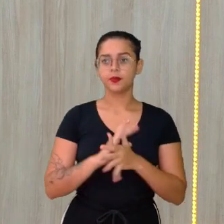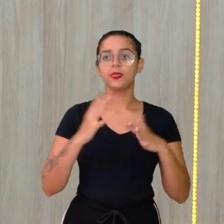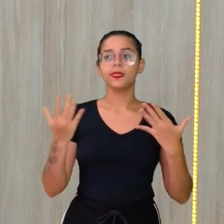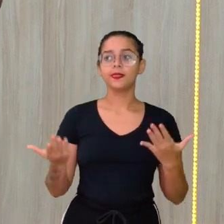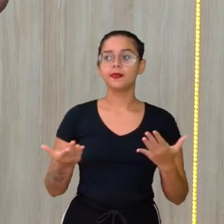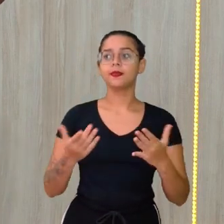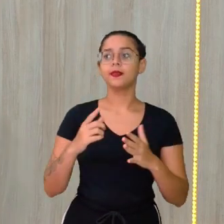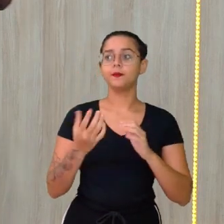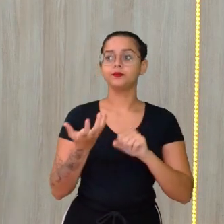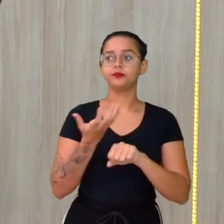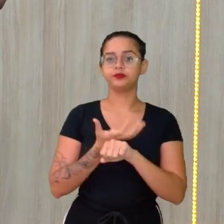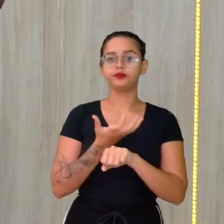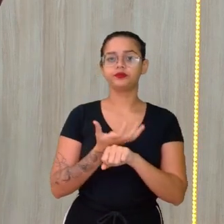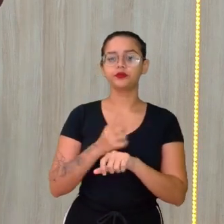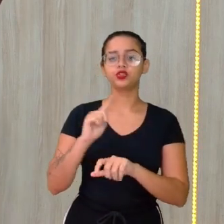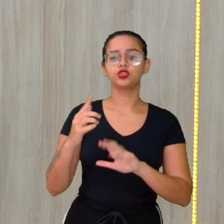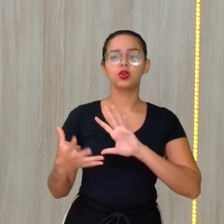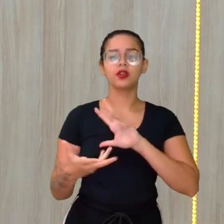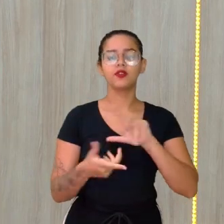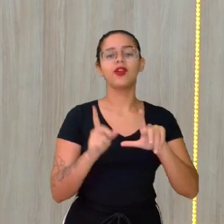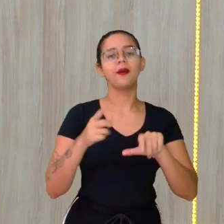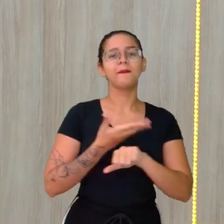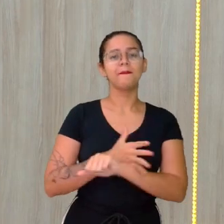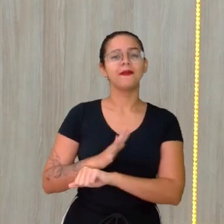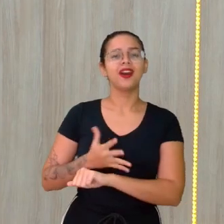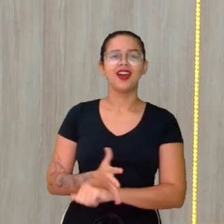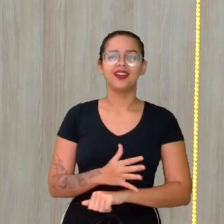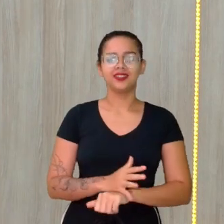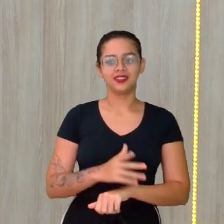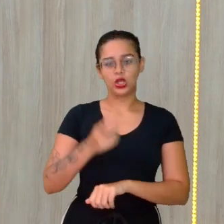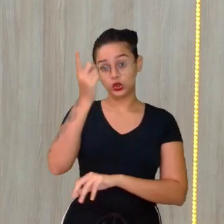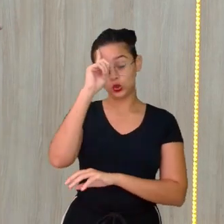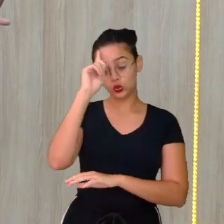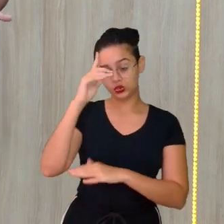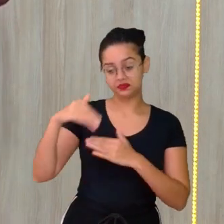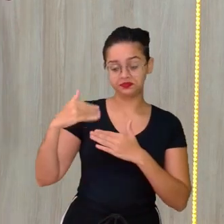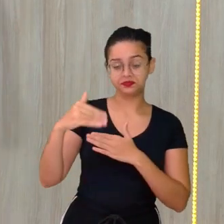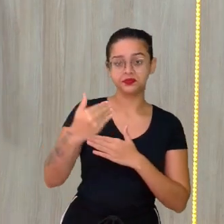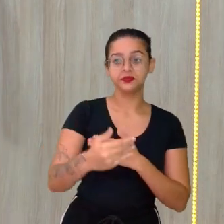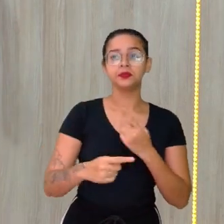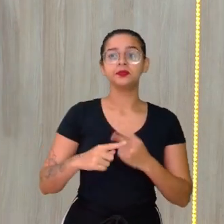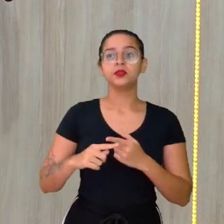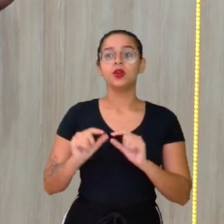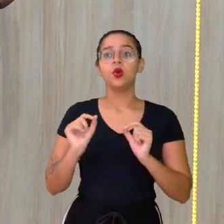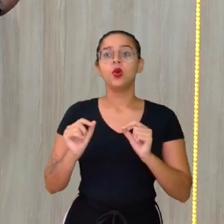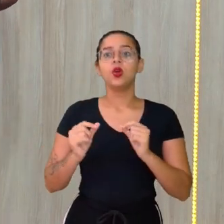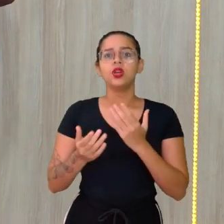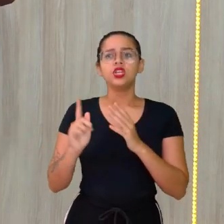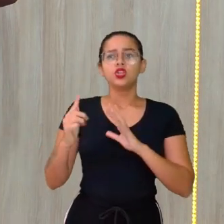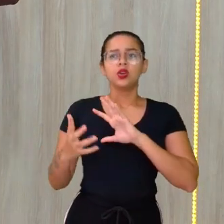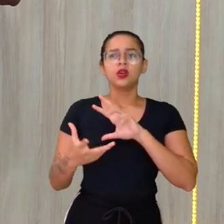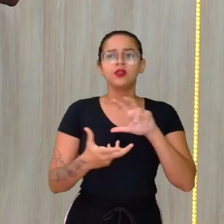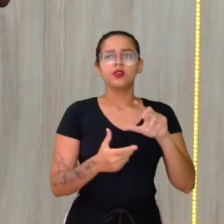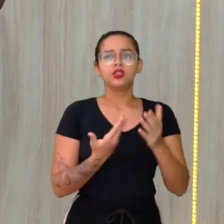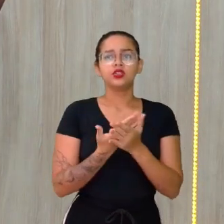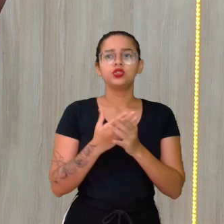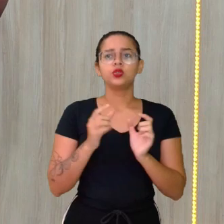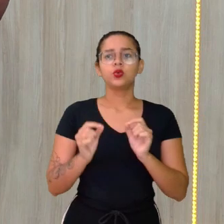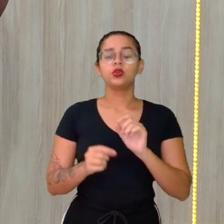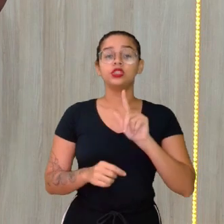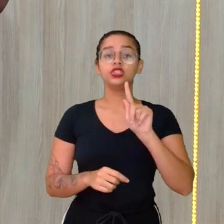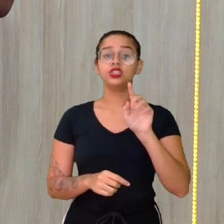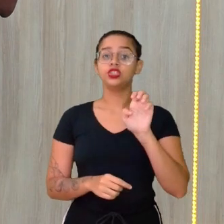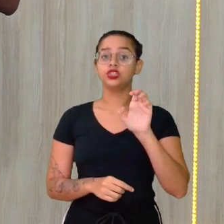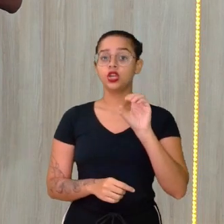disciplina extremamente prática, para a gente colocar em prática no nosso dia a dia. Por quê? Porque o que a geografia estuda, né, é a terra, está aqui,